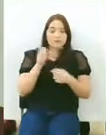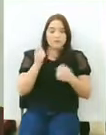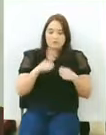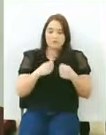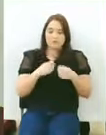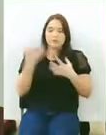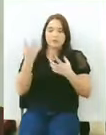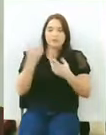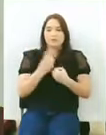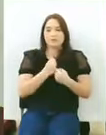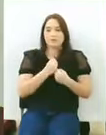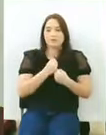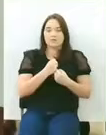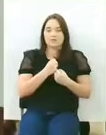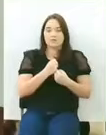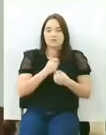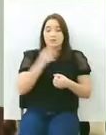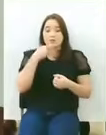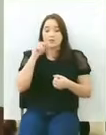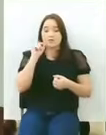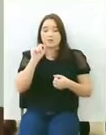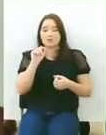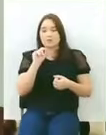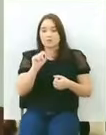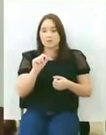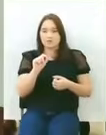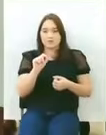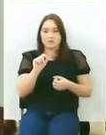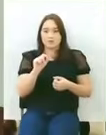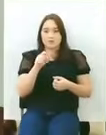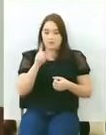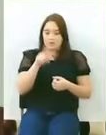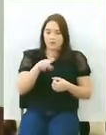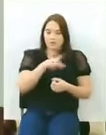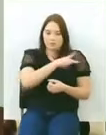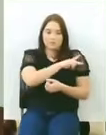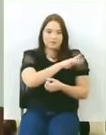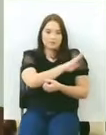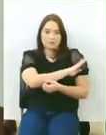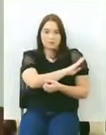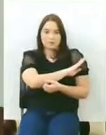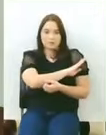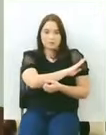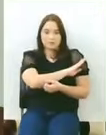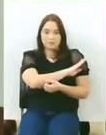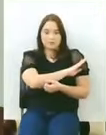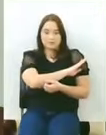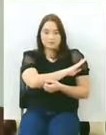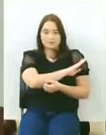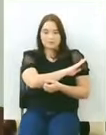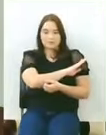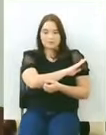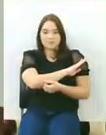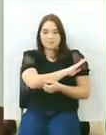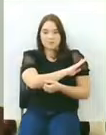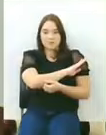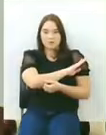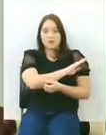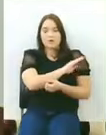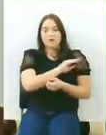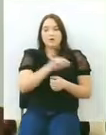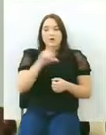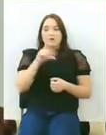manifestar, recebereis quem? Os presbíteros. Recebereis